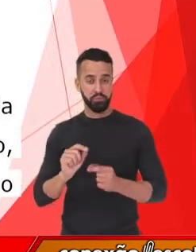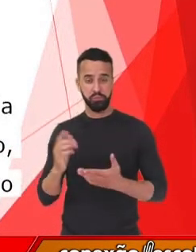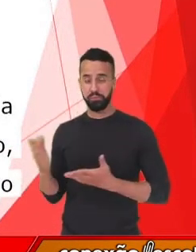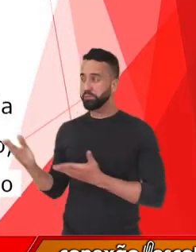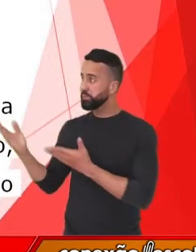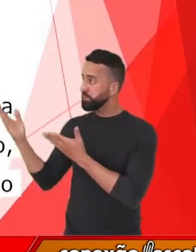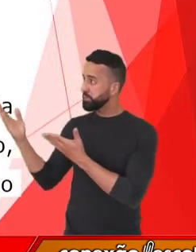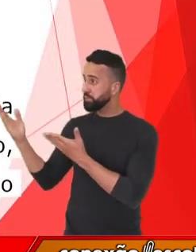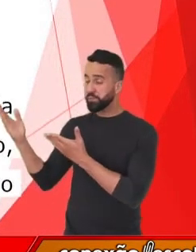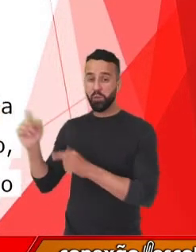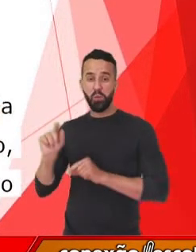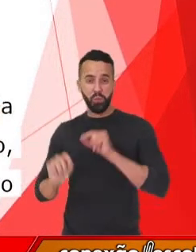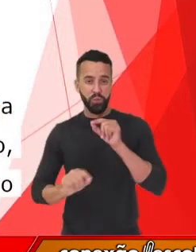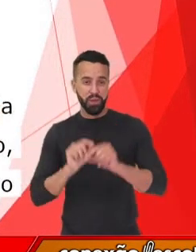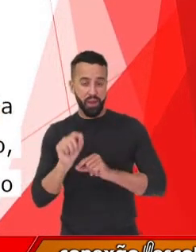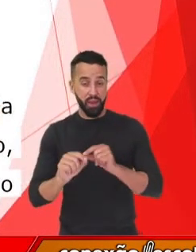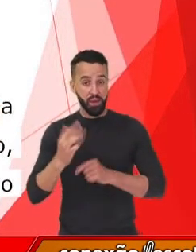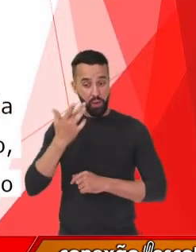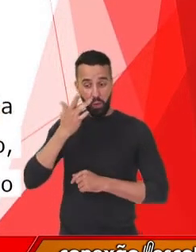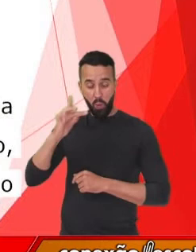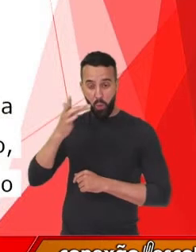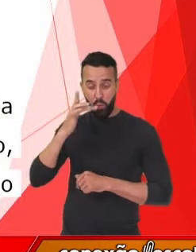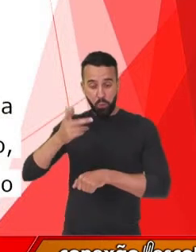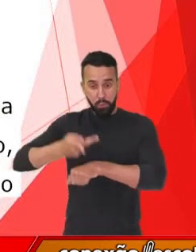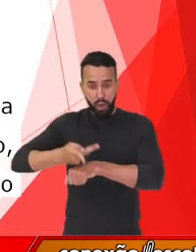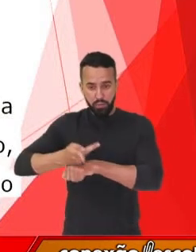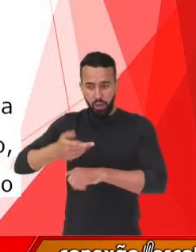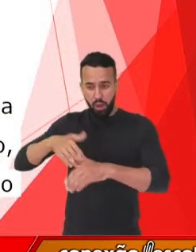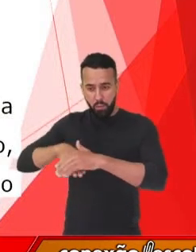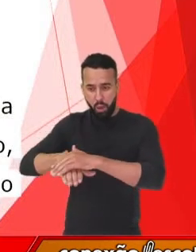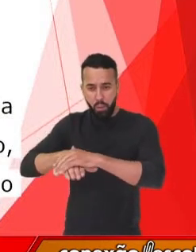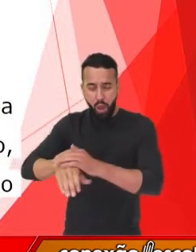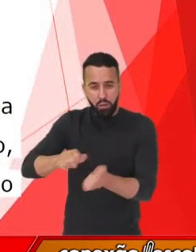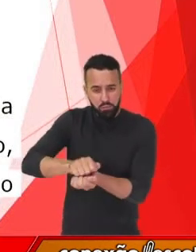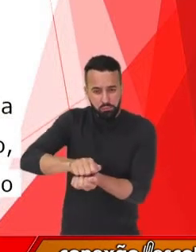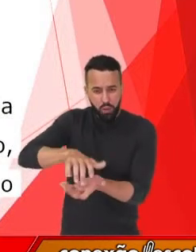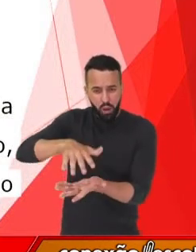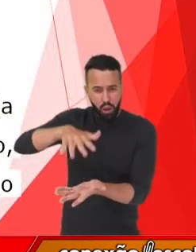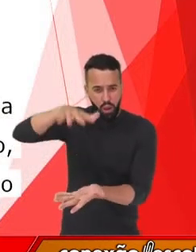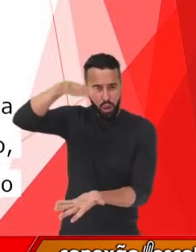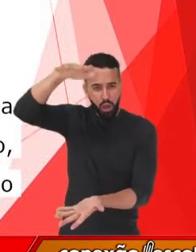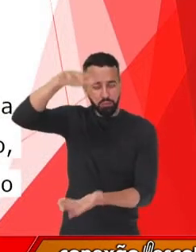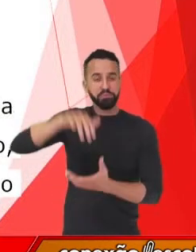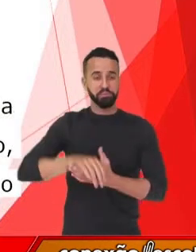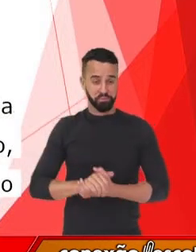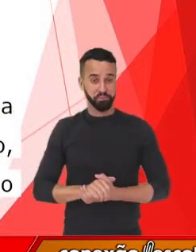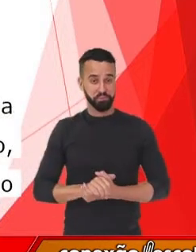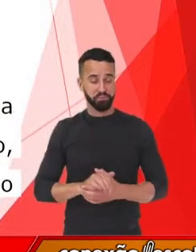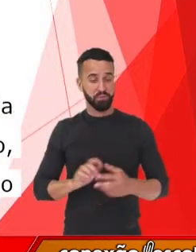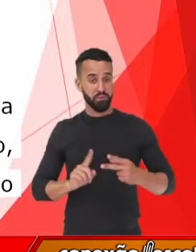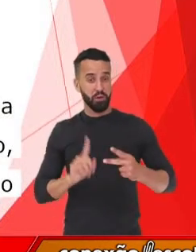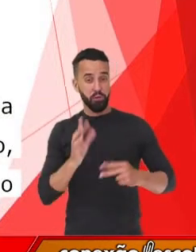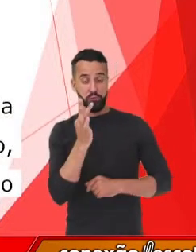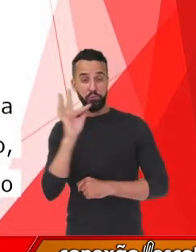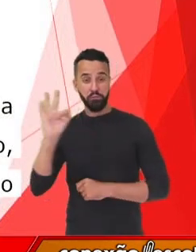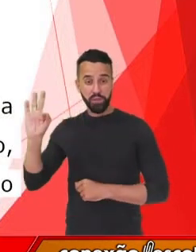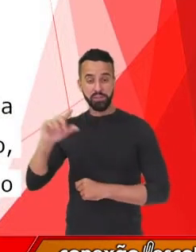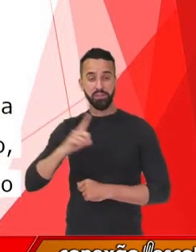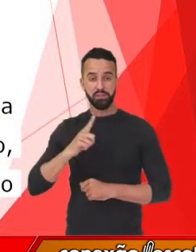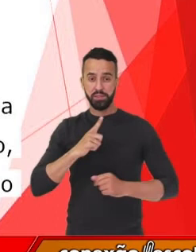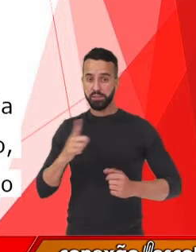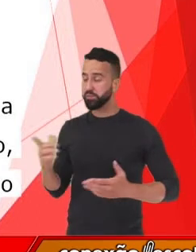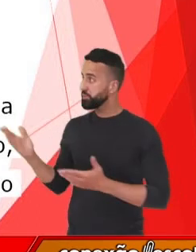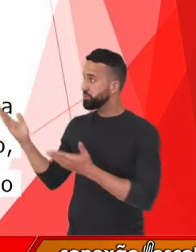bulionismo, que é uma estocagem de ouro e prata. Na França, nós temos uma outra característica,